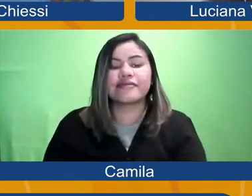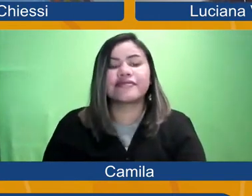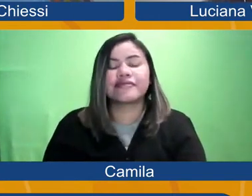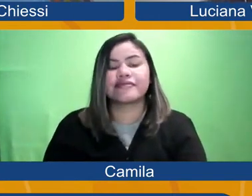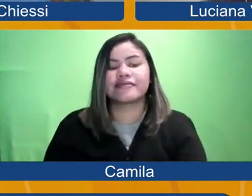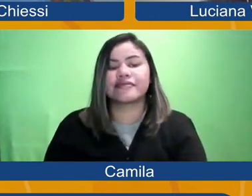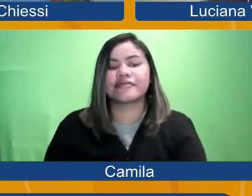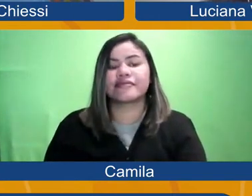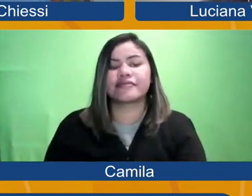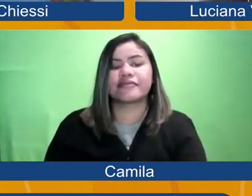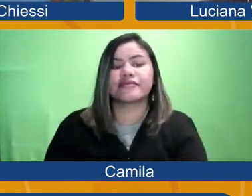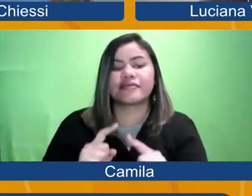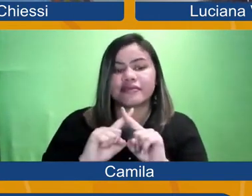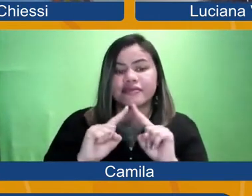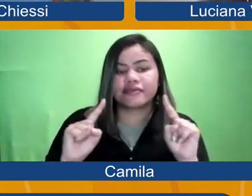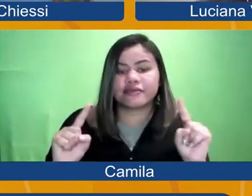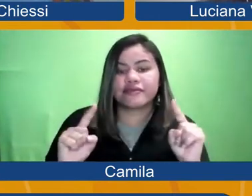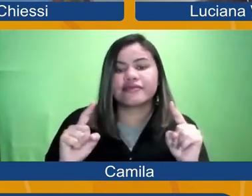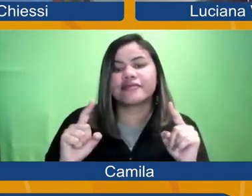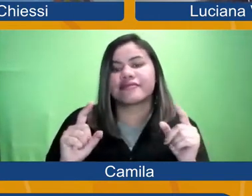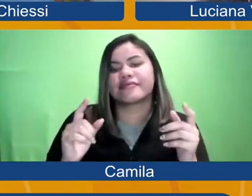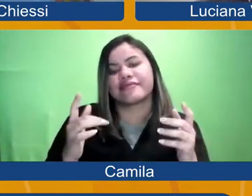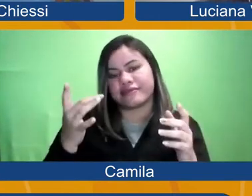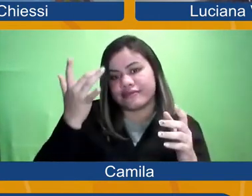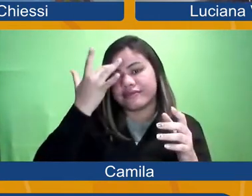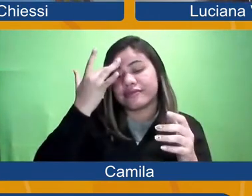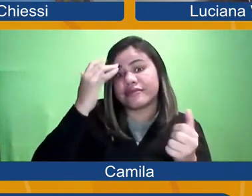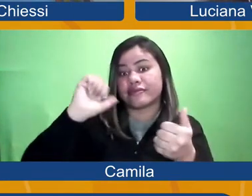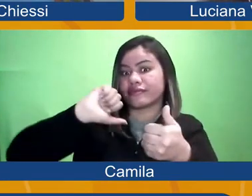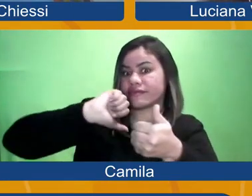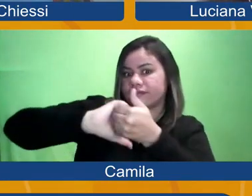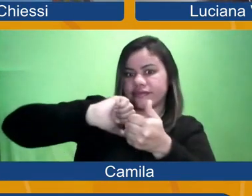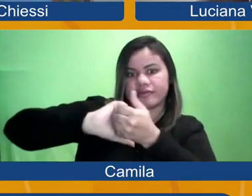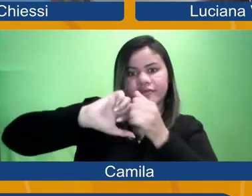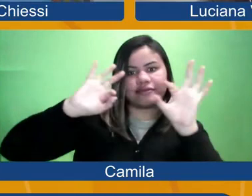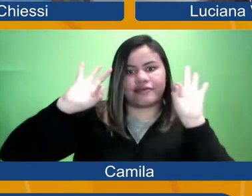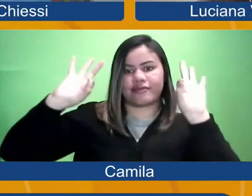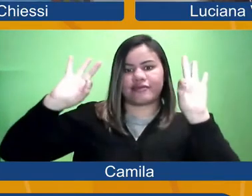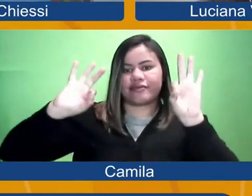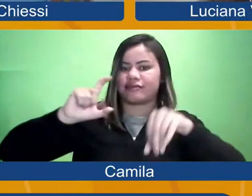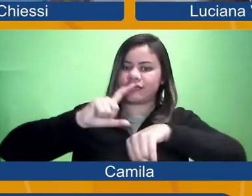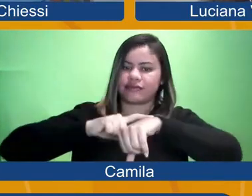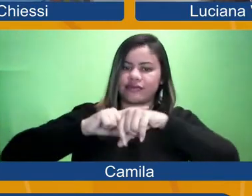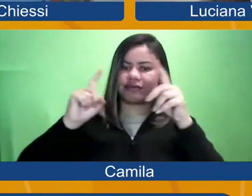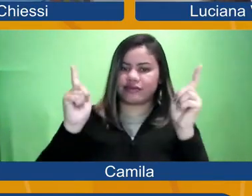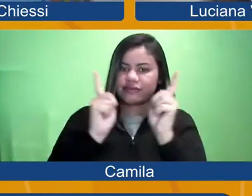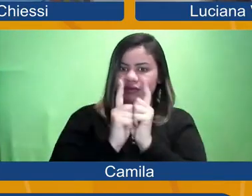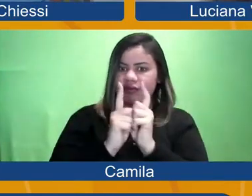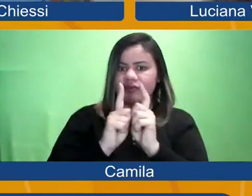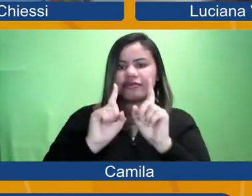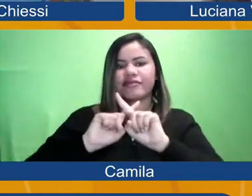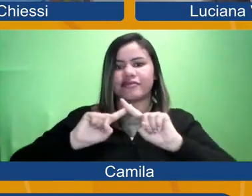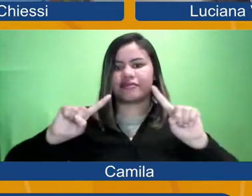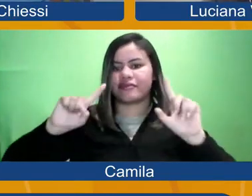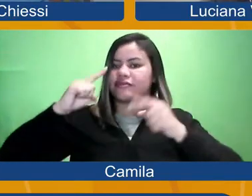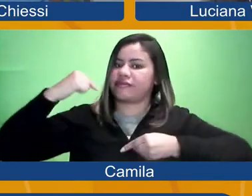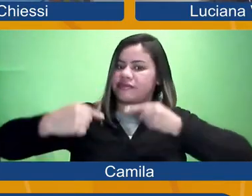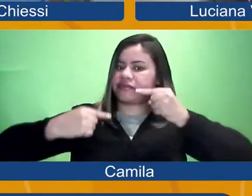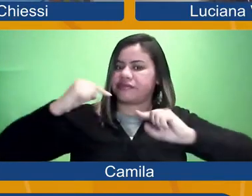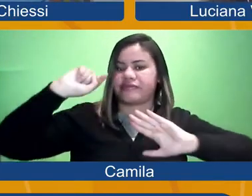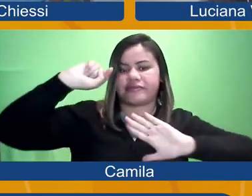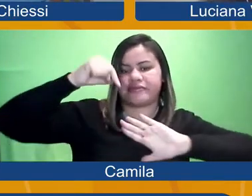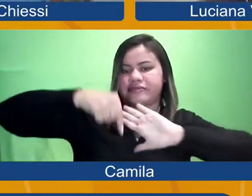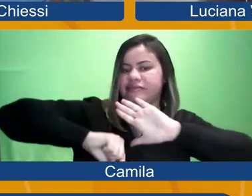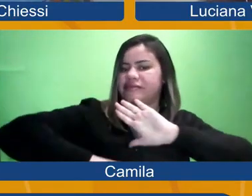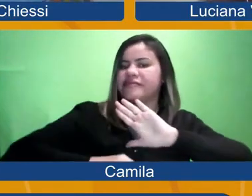que quantidade não é qualidade, a qualidade foi absolutamente muito boa, profunda, os debates todos que nós travamos